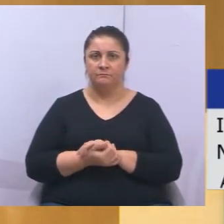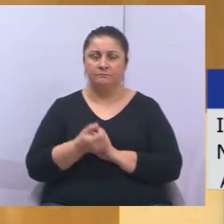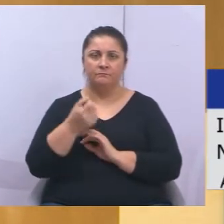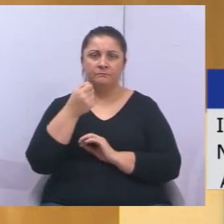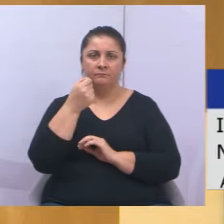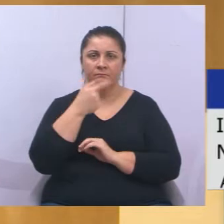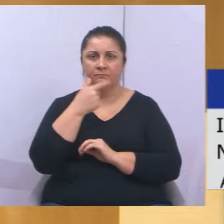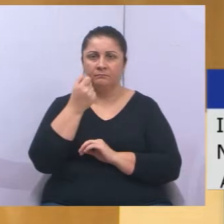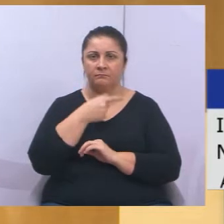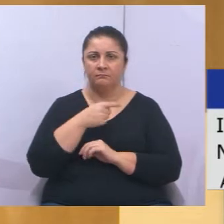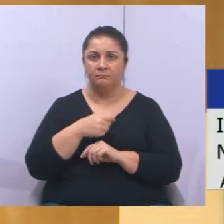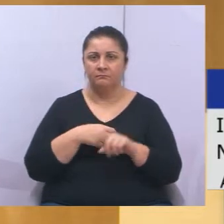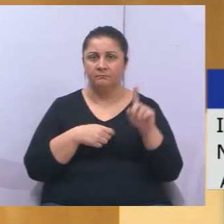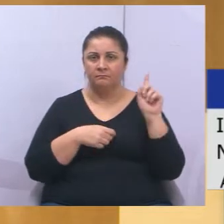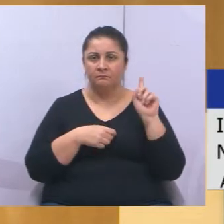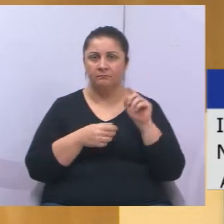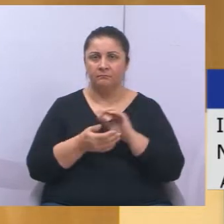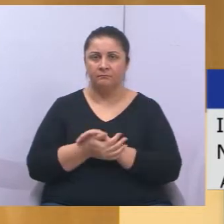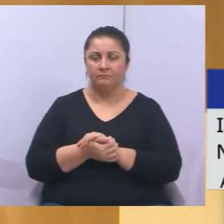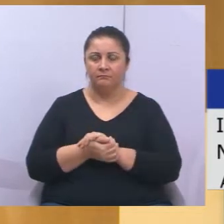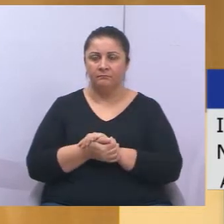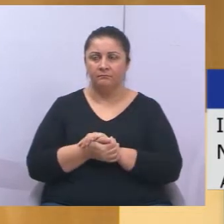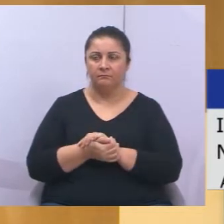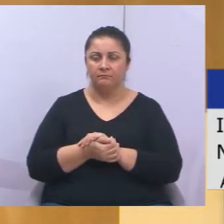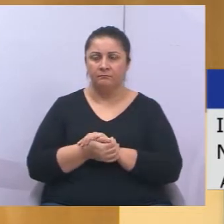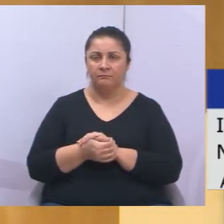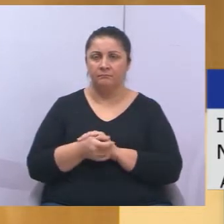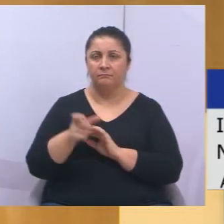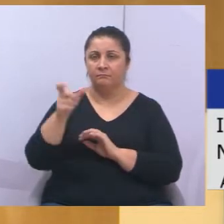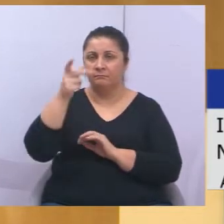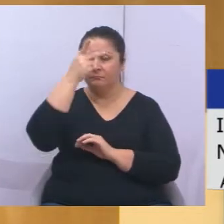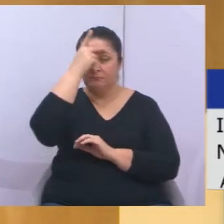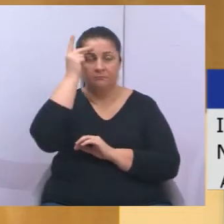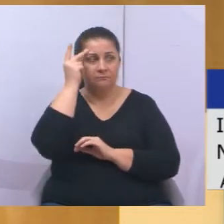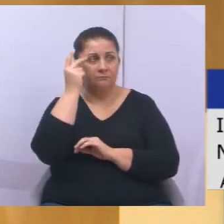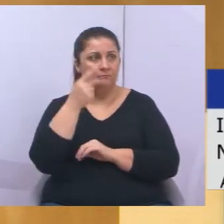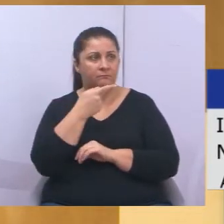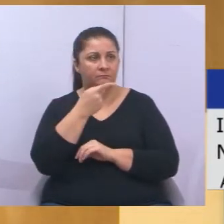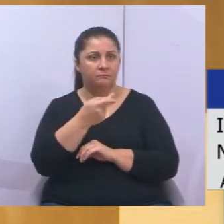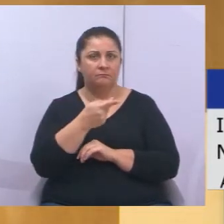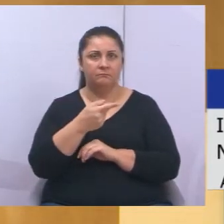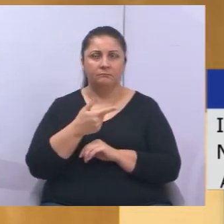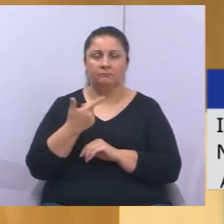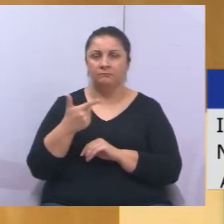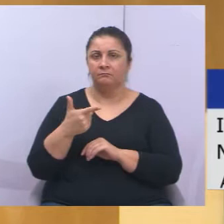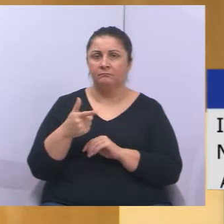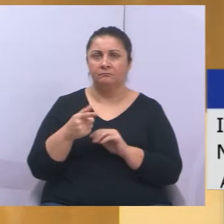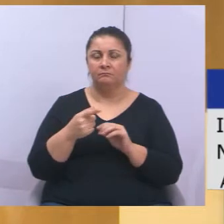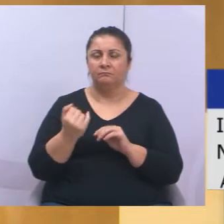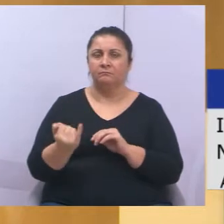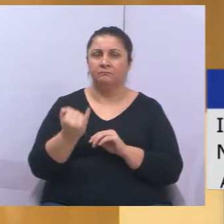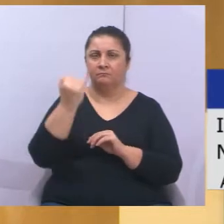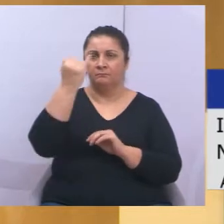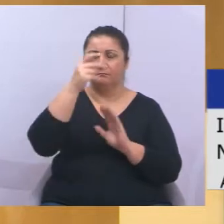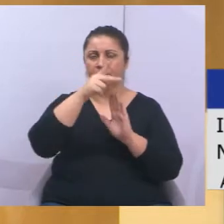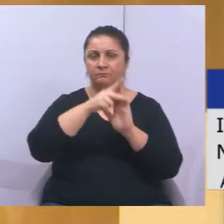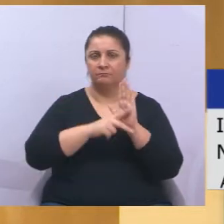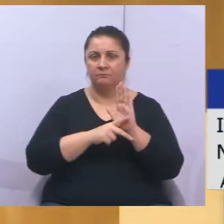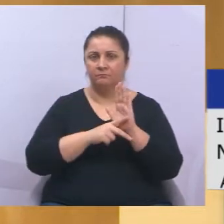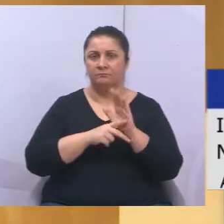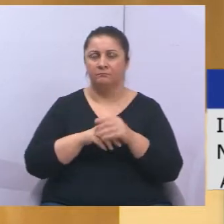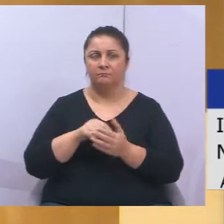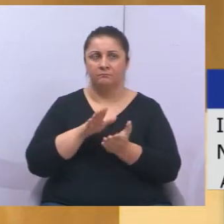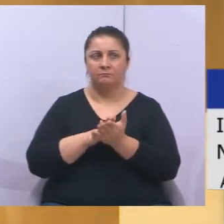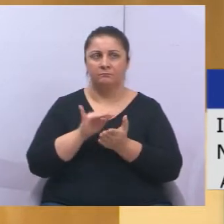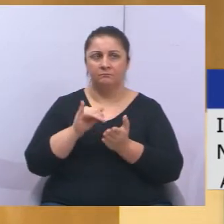engraçado ouvir um munícipe falar isso. Que valor tem um projeto desse para a cidade de Jacareí? Eu